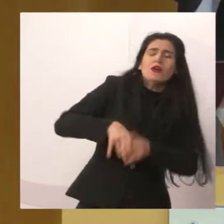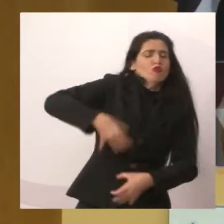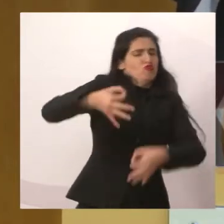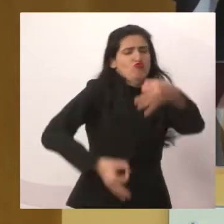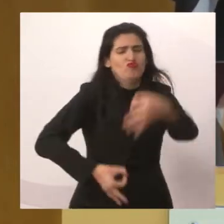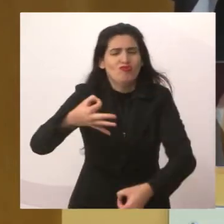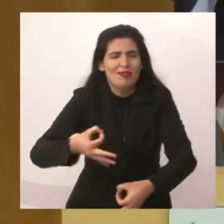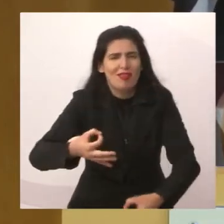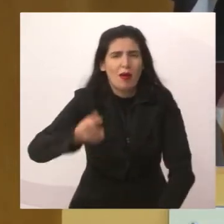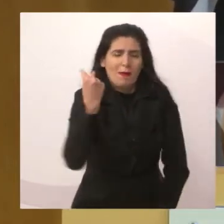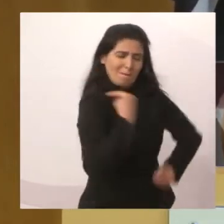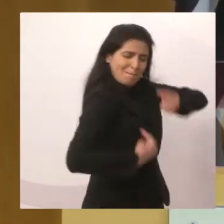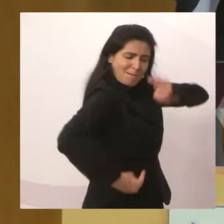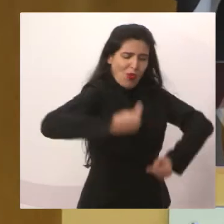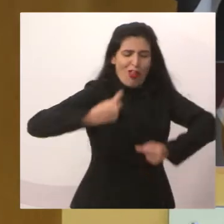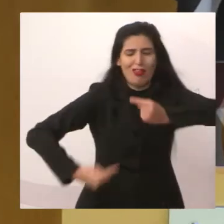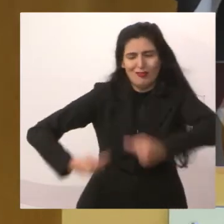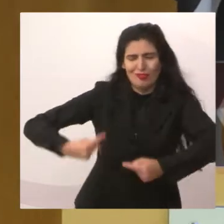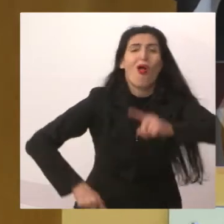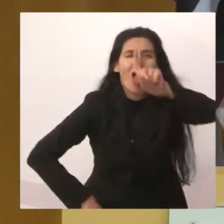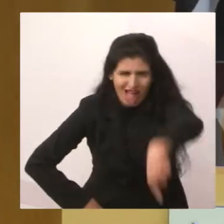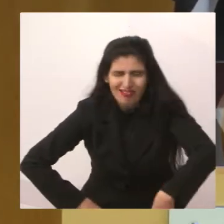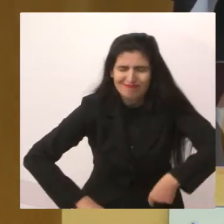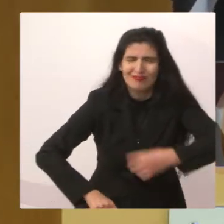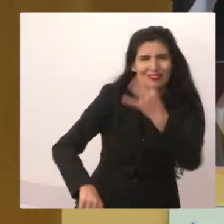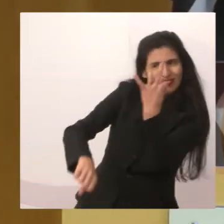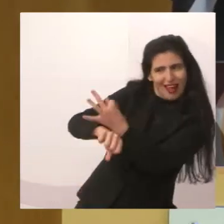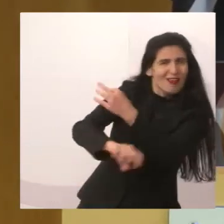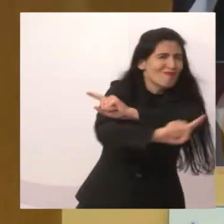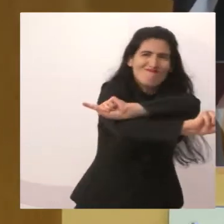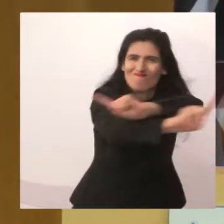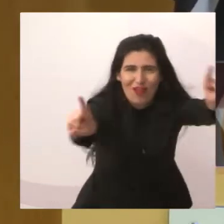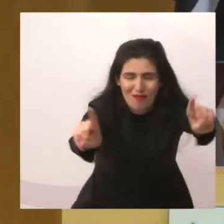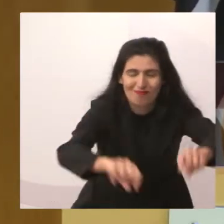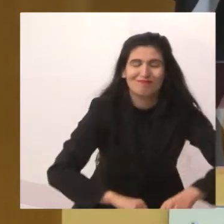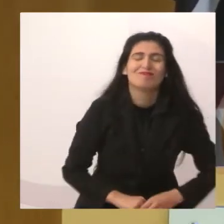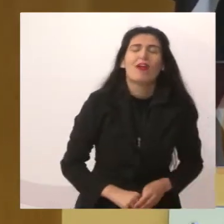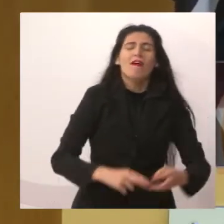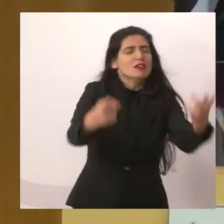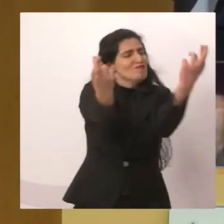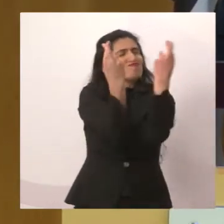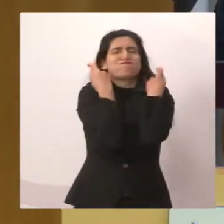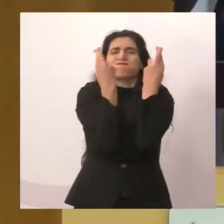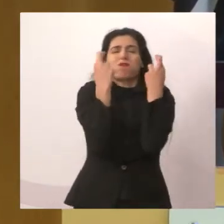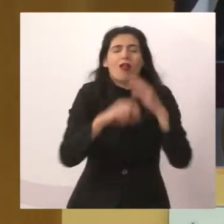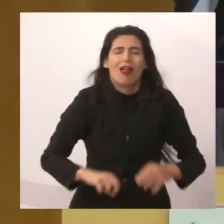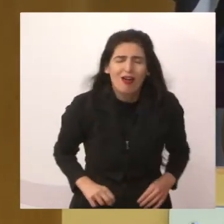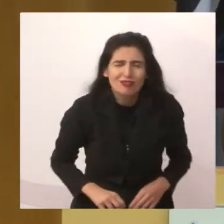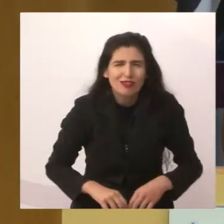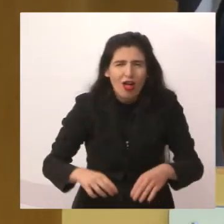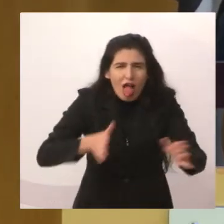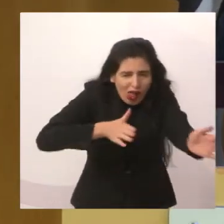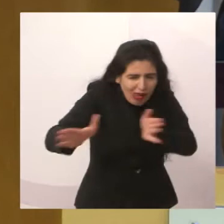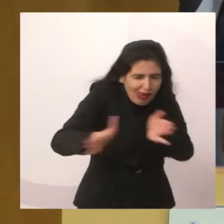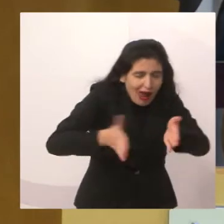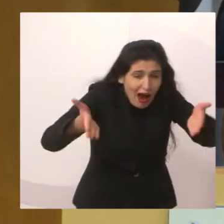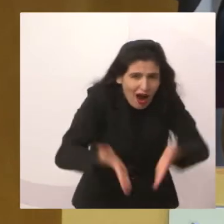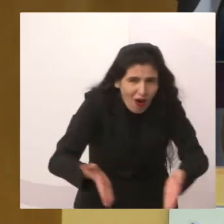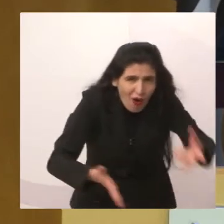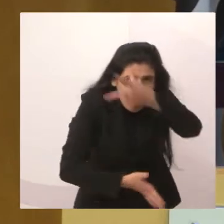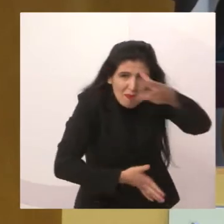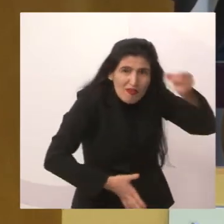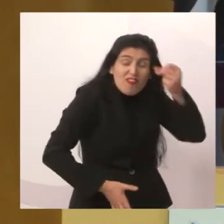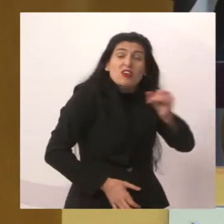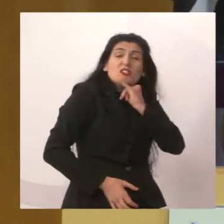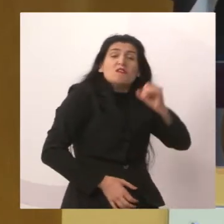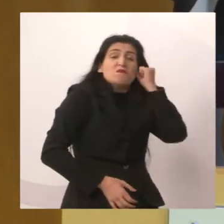é político, não é técnico. Eu queria muito que essas contas fossem do atual prefeito. Eu queria mesmo, para eu